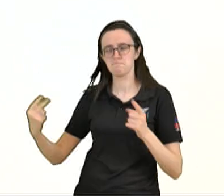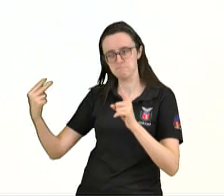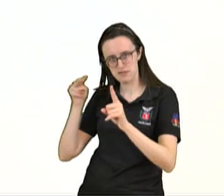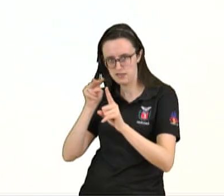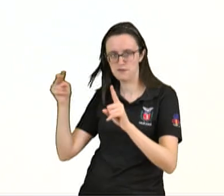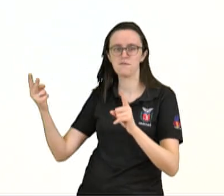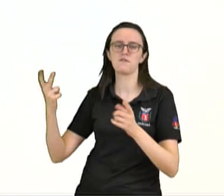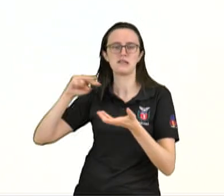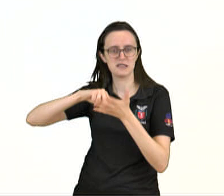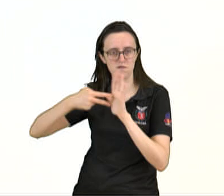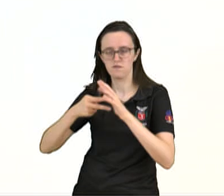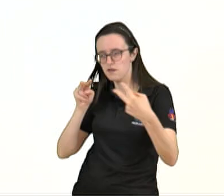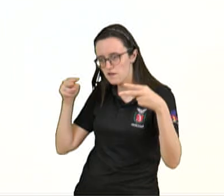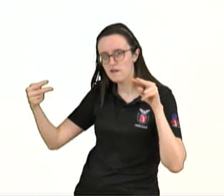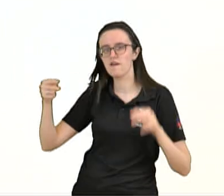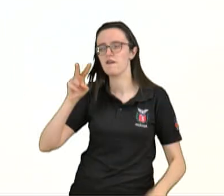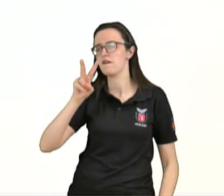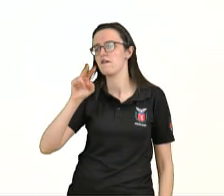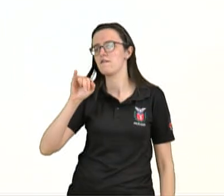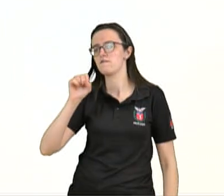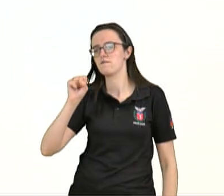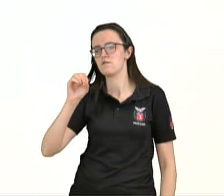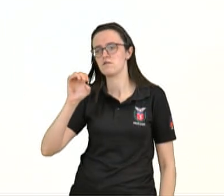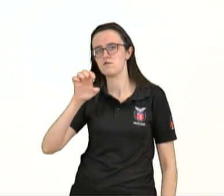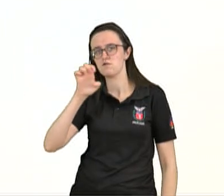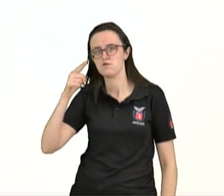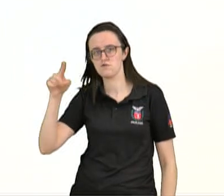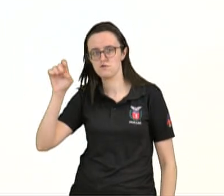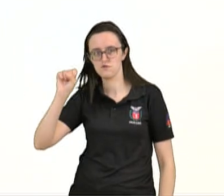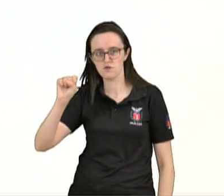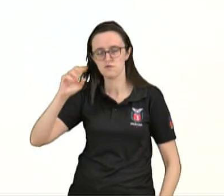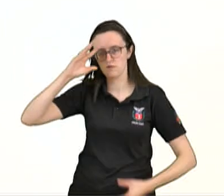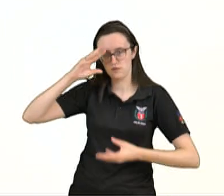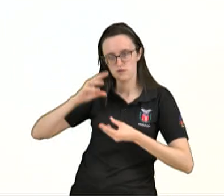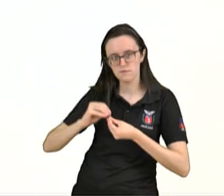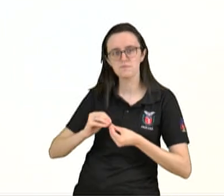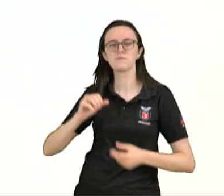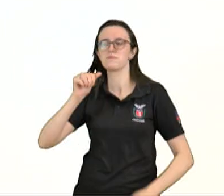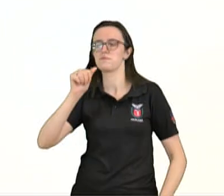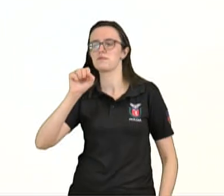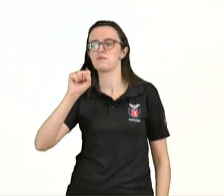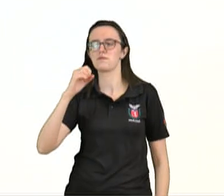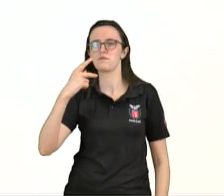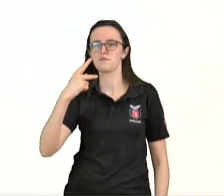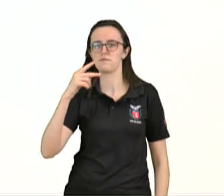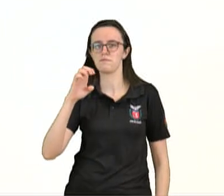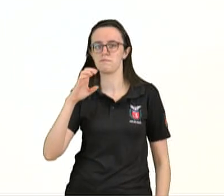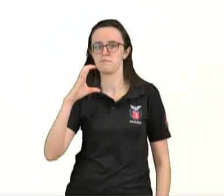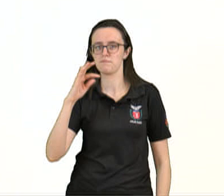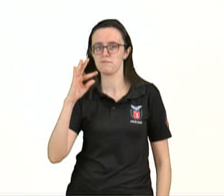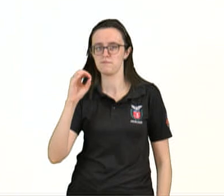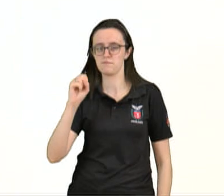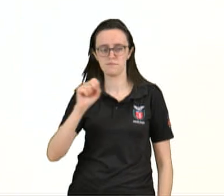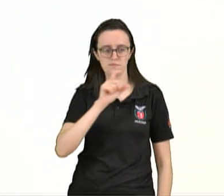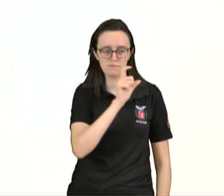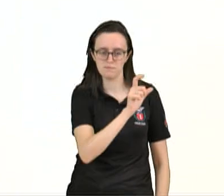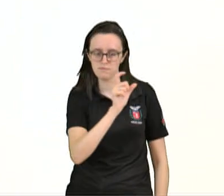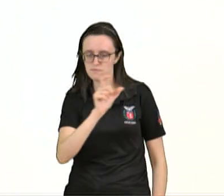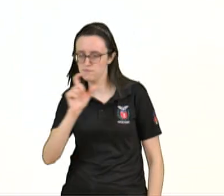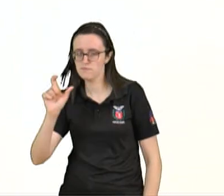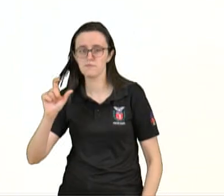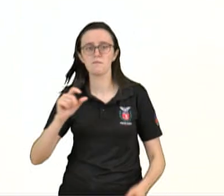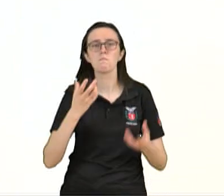ângulos, visões, aspectos, interpretações. Tá? Então, esta palavrinha tem